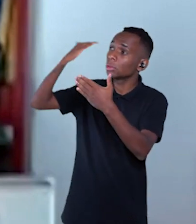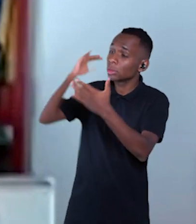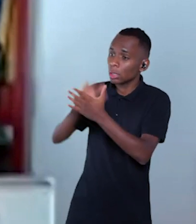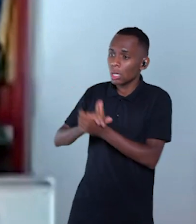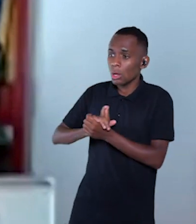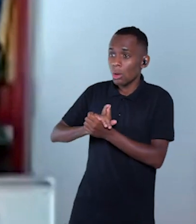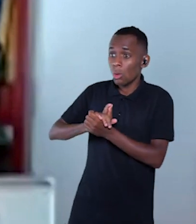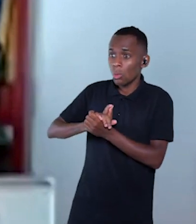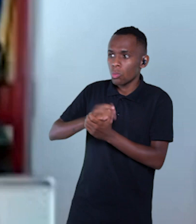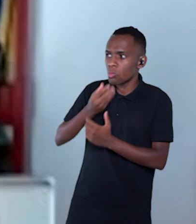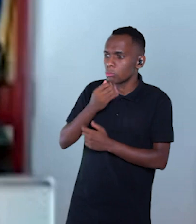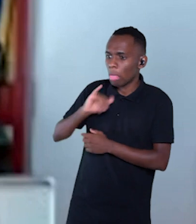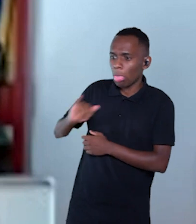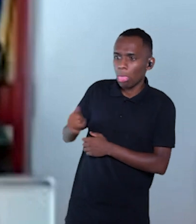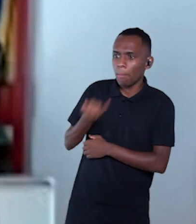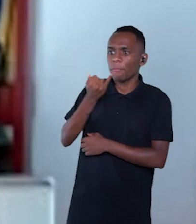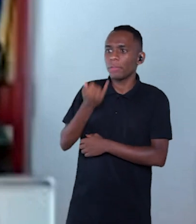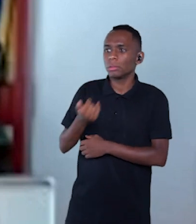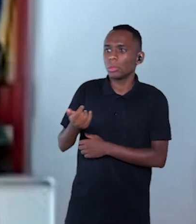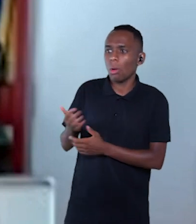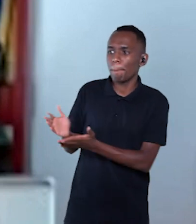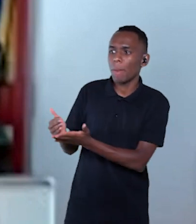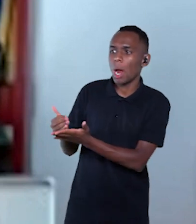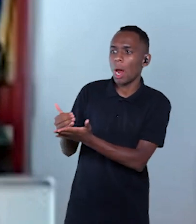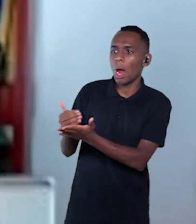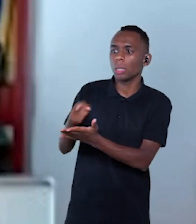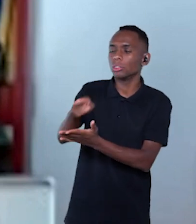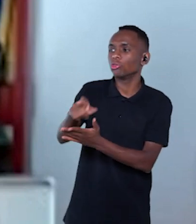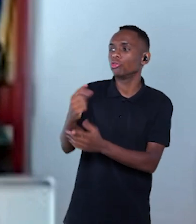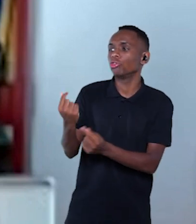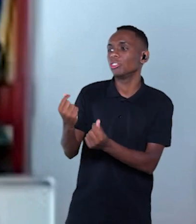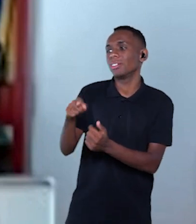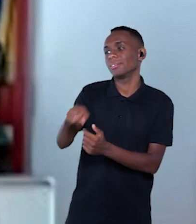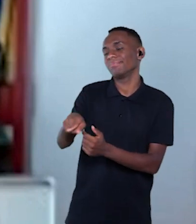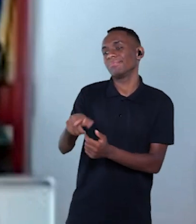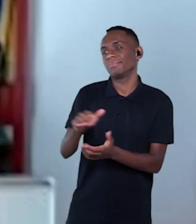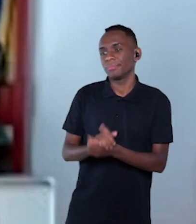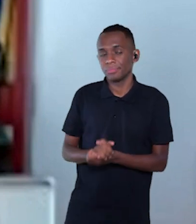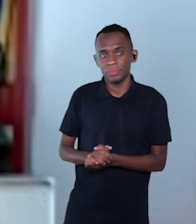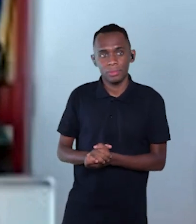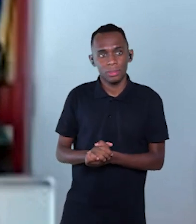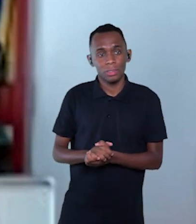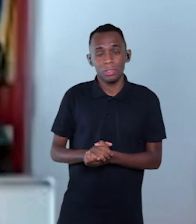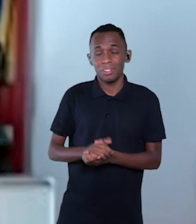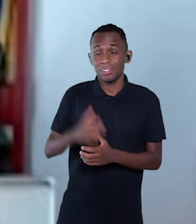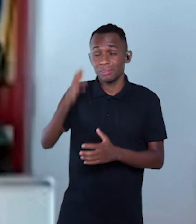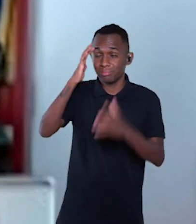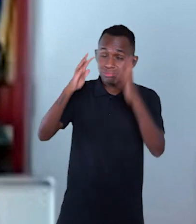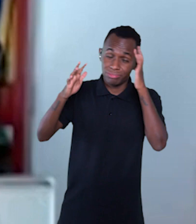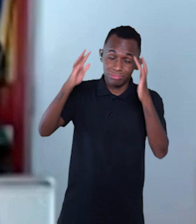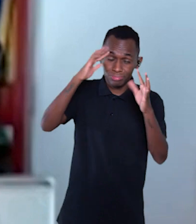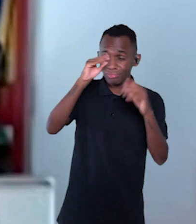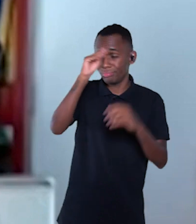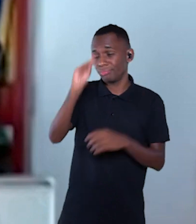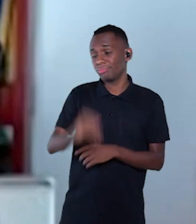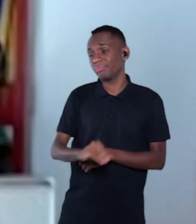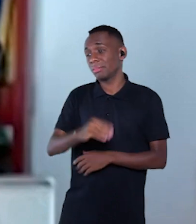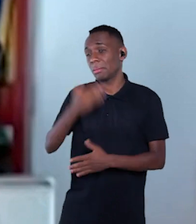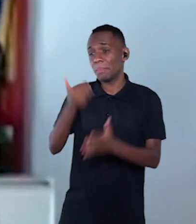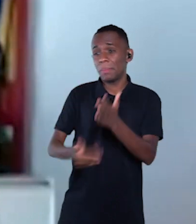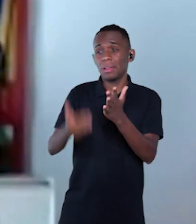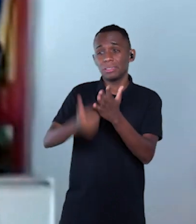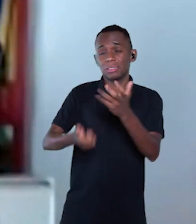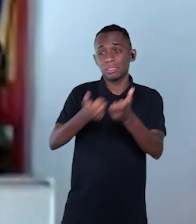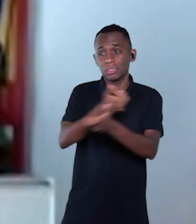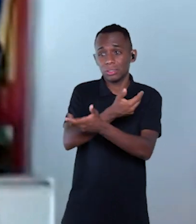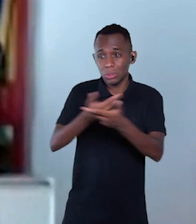um aproveitador pegou um bom dinheiro que ele tinha, que ele havia recebido de uma indenização desse clube. Ele se desiludiu muito, foi perdendo